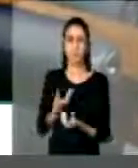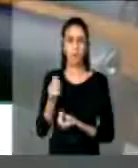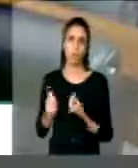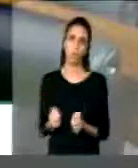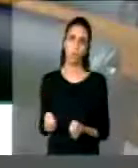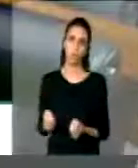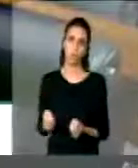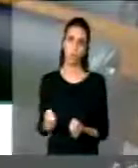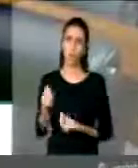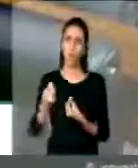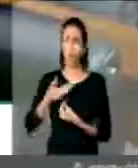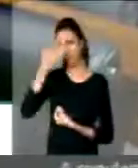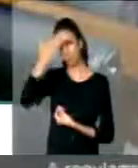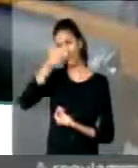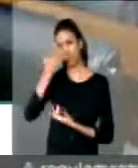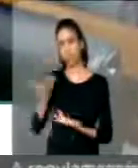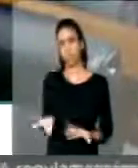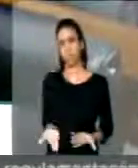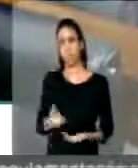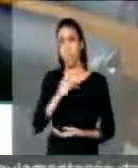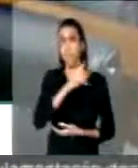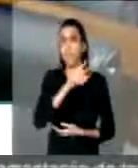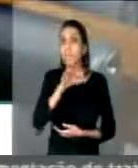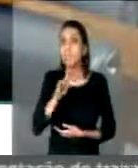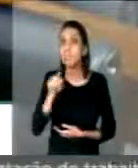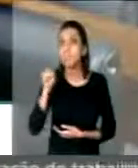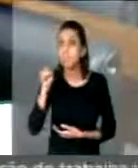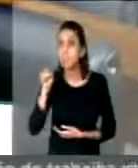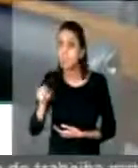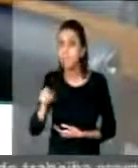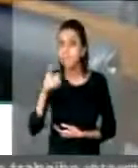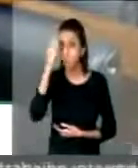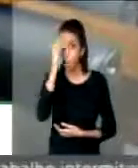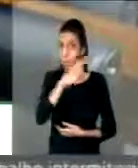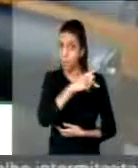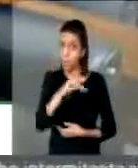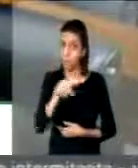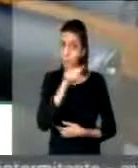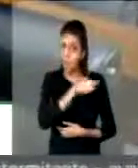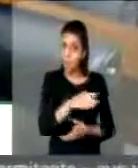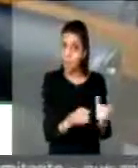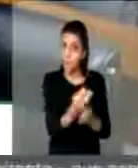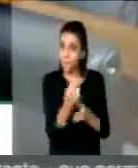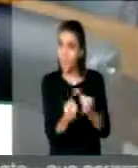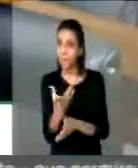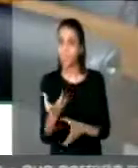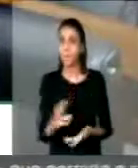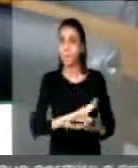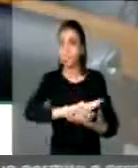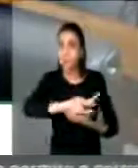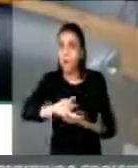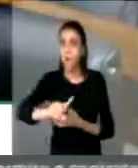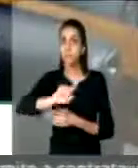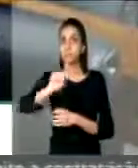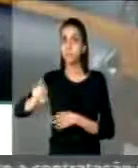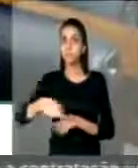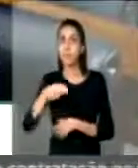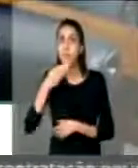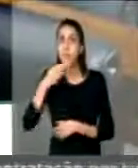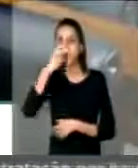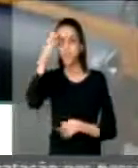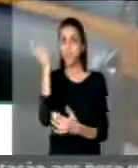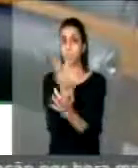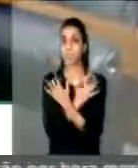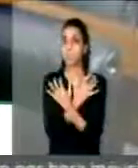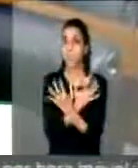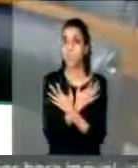quer enxergar o PT que causou isso, o PT que gerou milhões de desempregados no Brasil, o